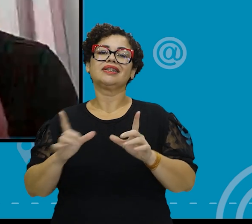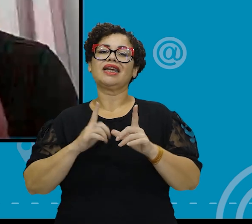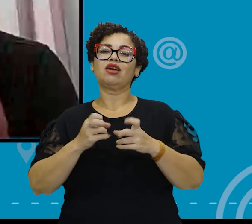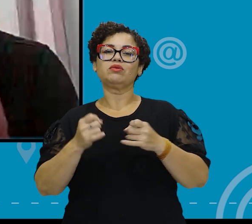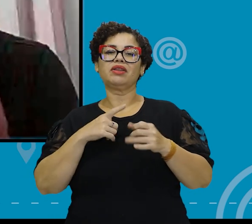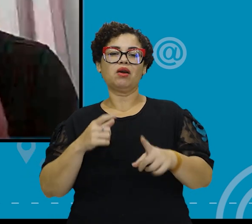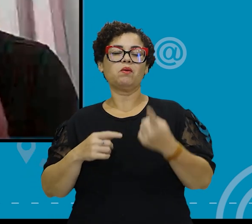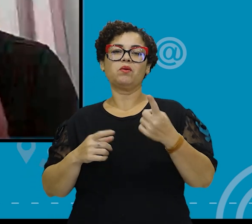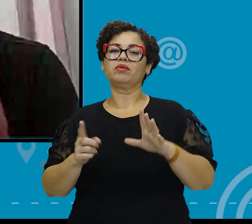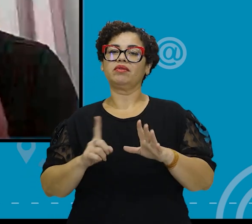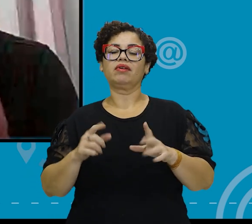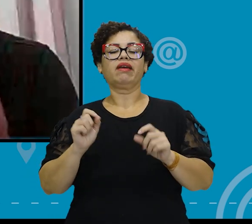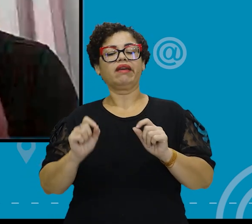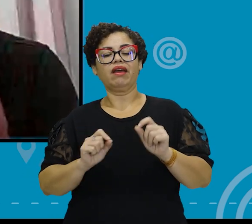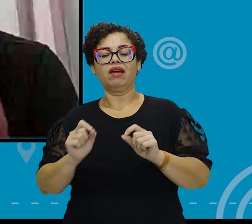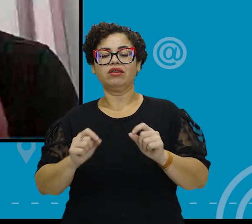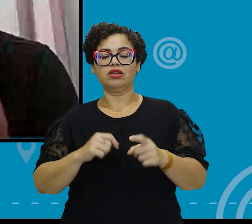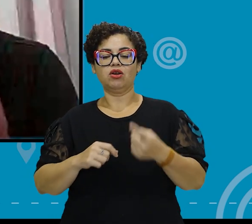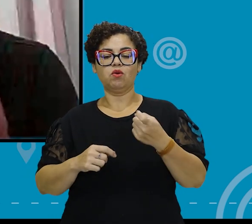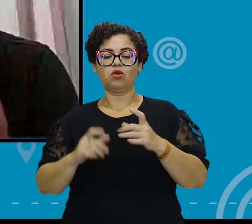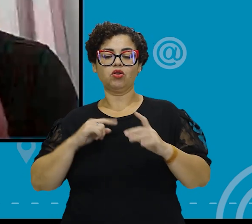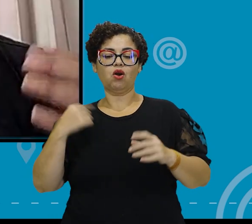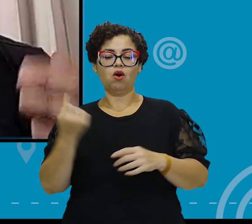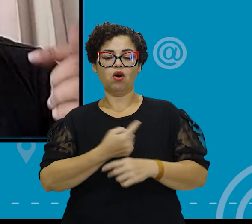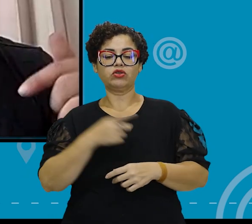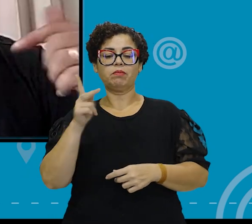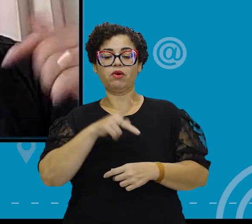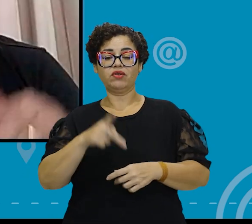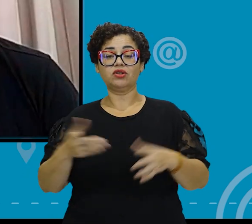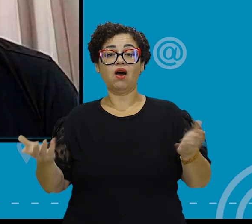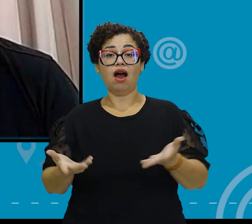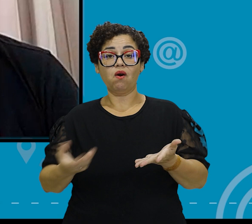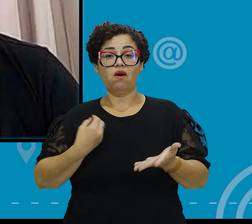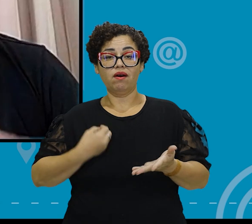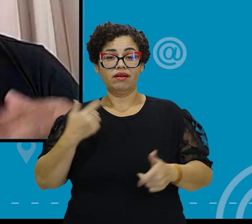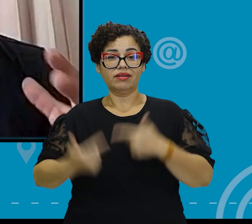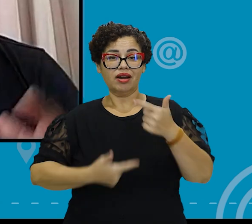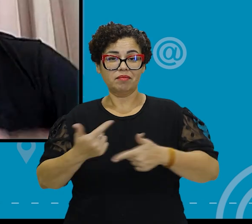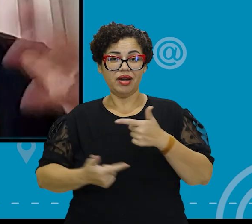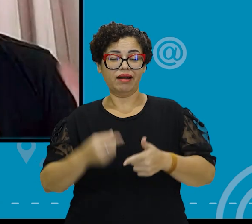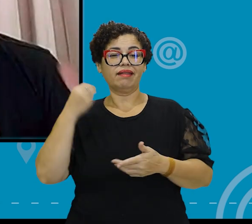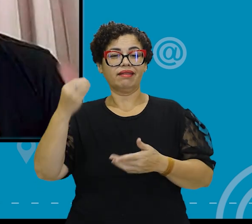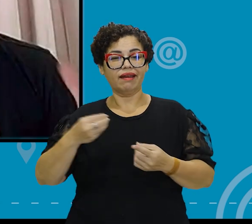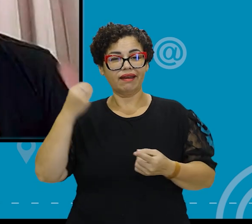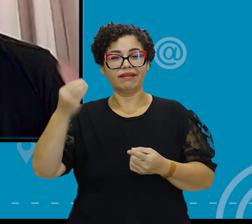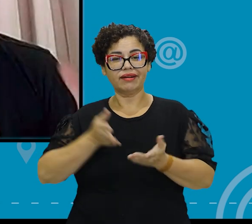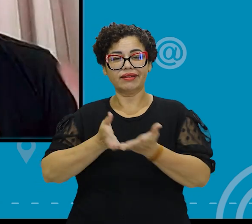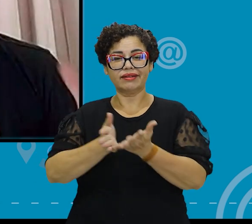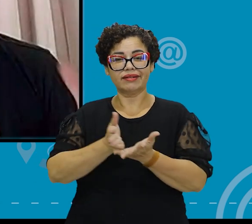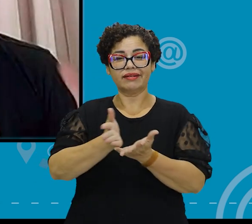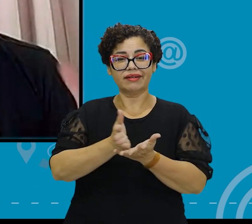pavimentado, retinho, que a gente tem só que somos nós, os professores de agora, que estamos tentando